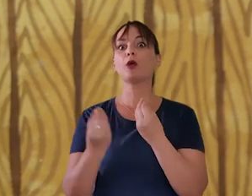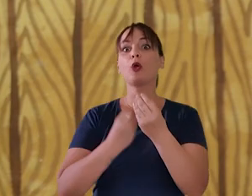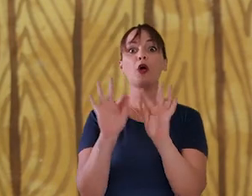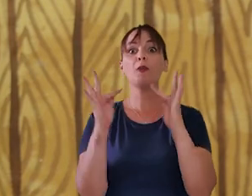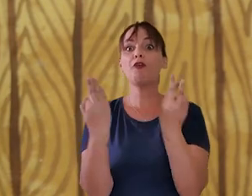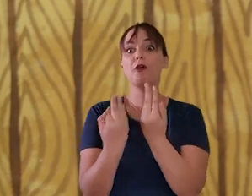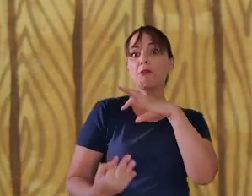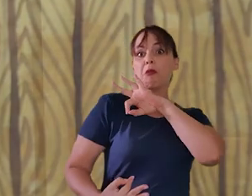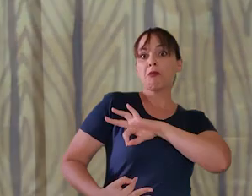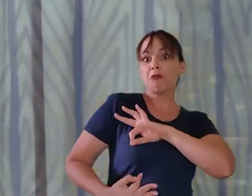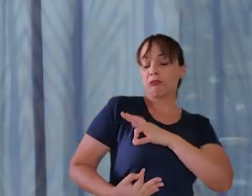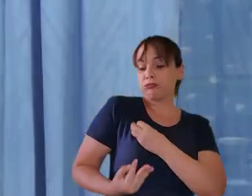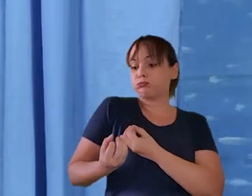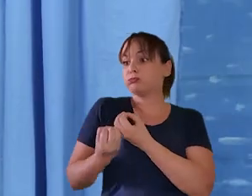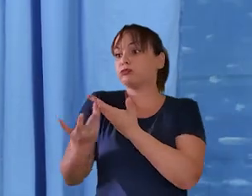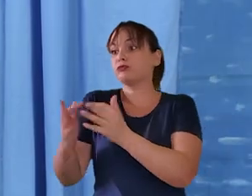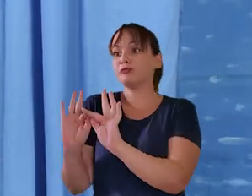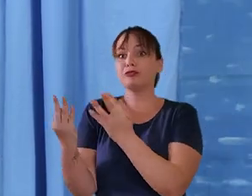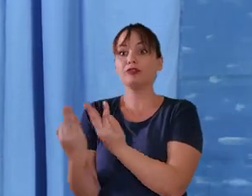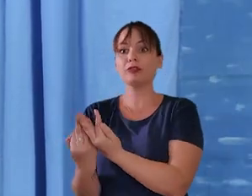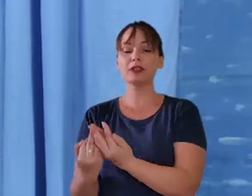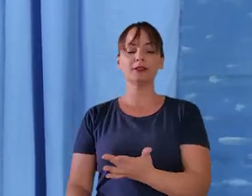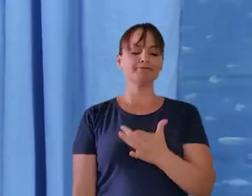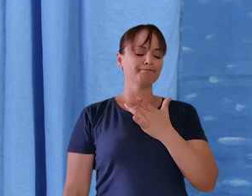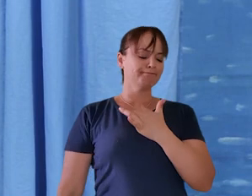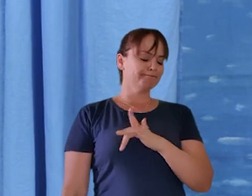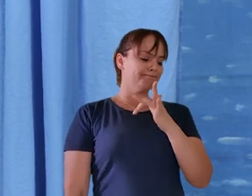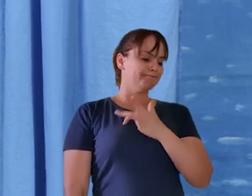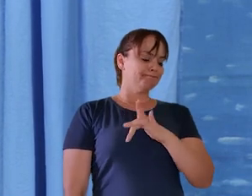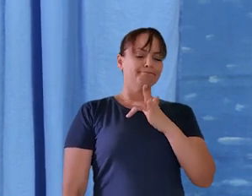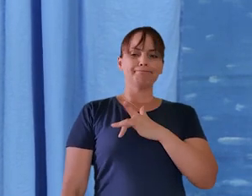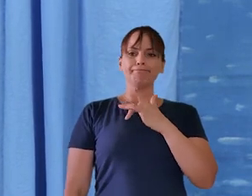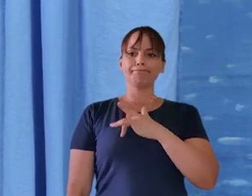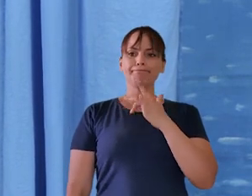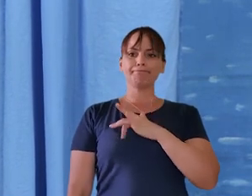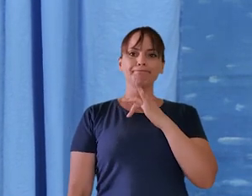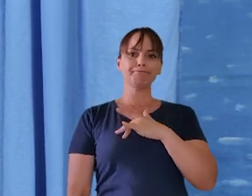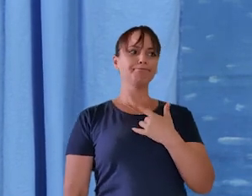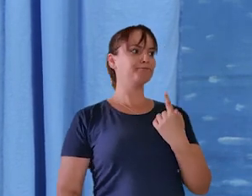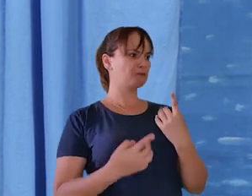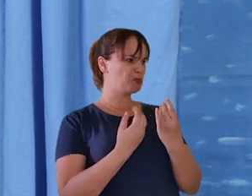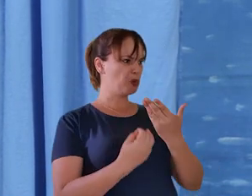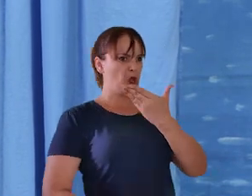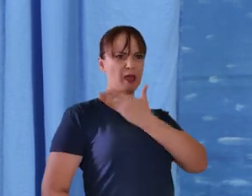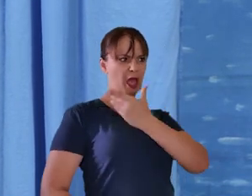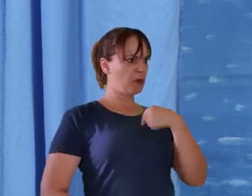iria sustentar? Que pena! Puxa, então muitos de nossos amigos